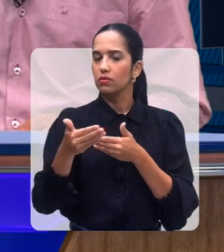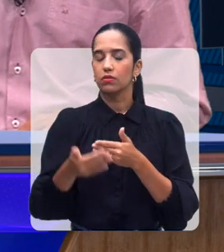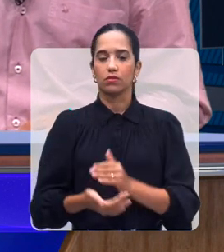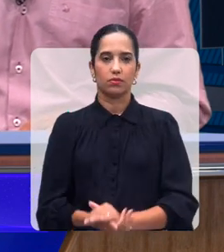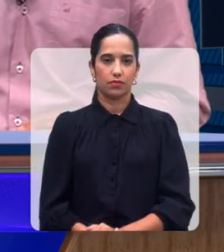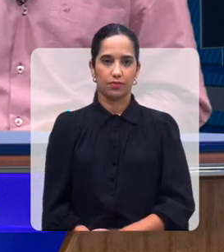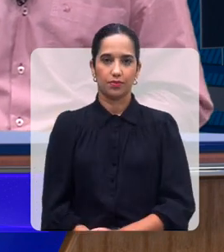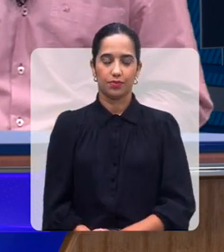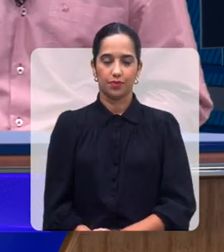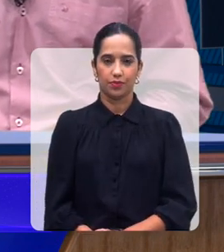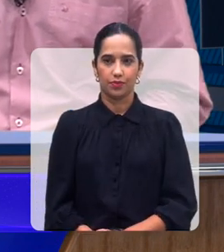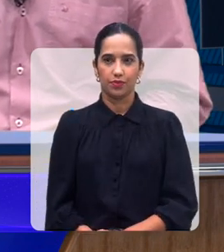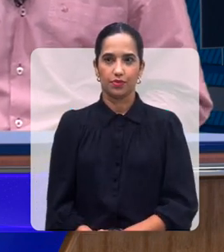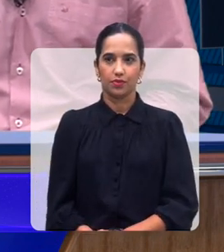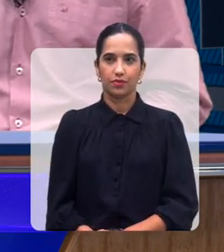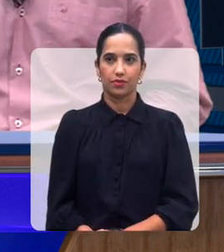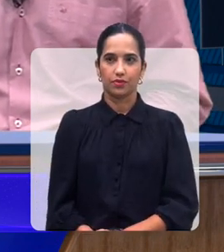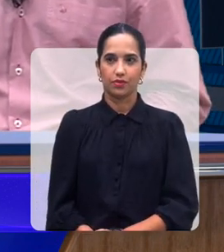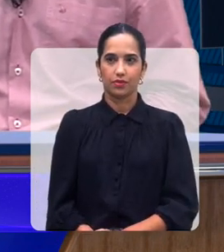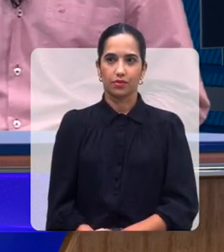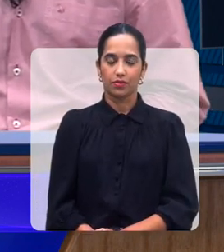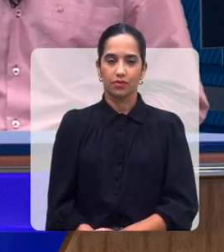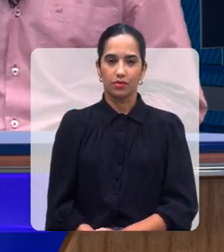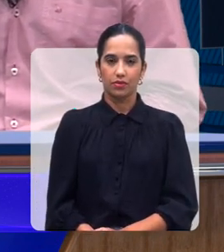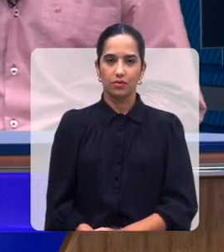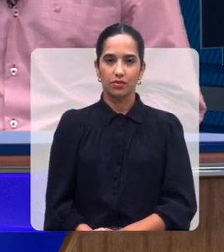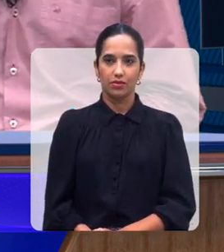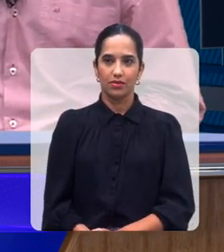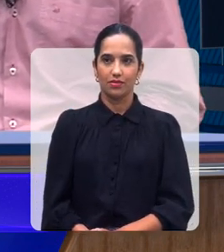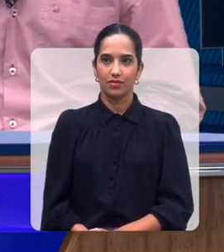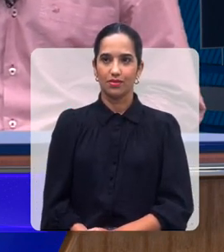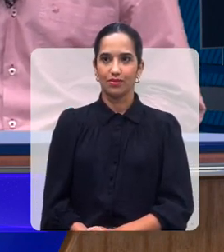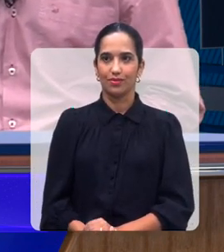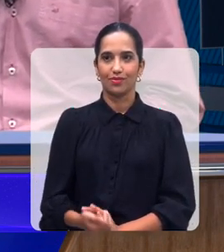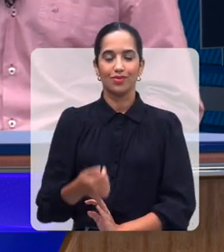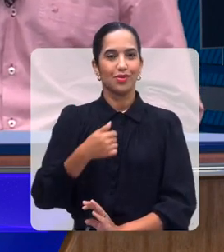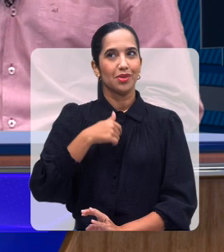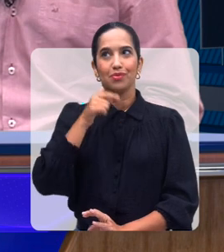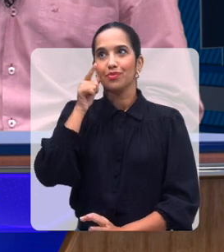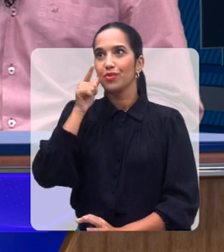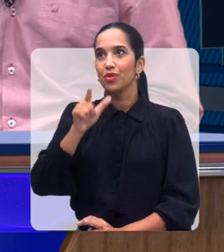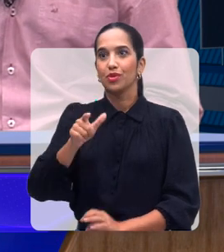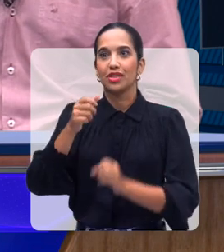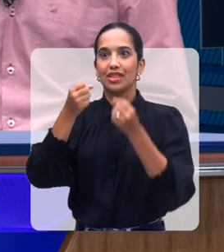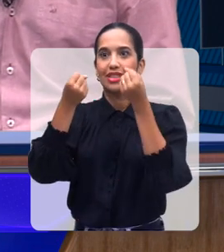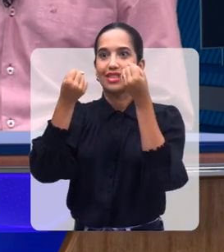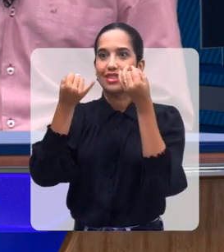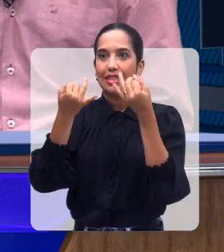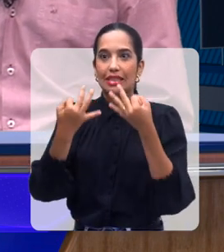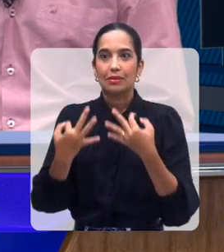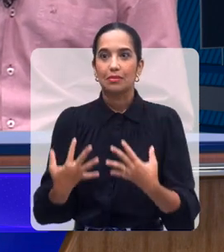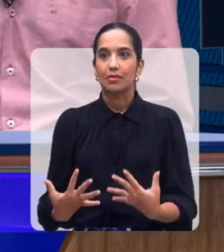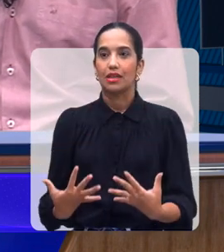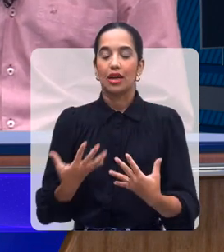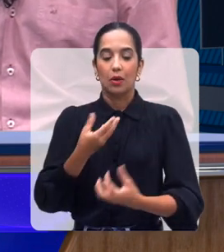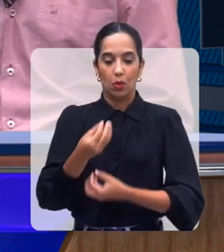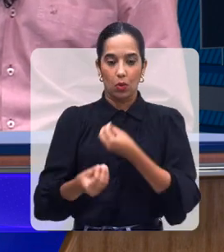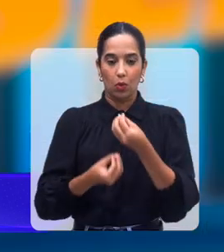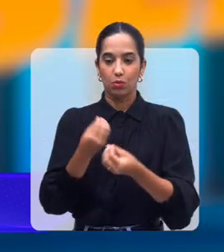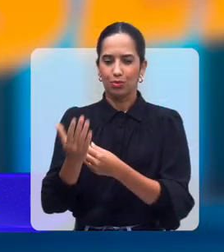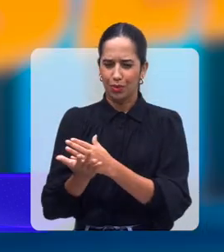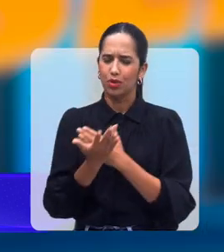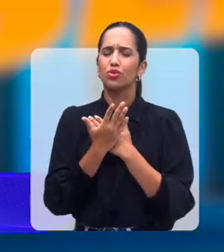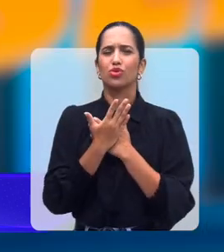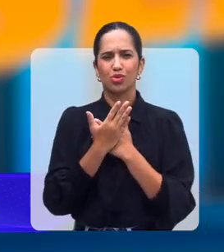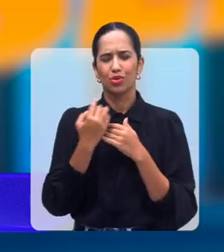Assim? Bom, eu não tenho nem palavras, Chico, para explicar o que veio para a minha vida